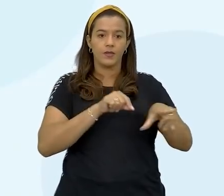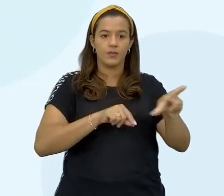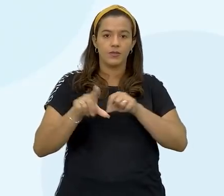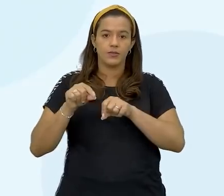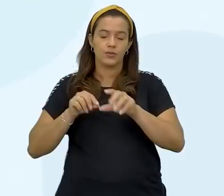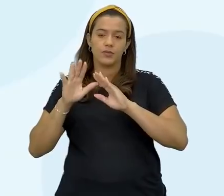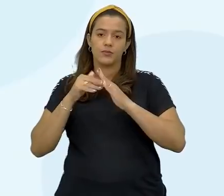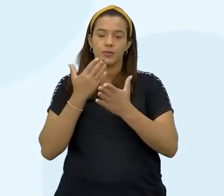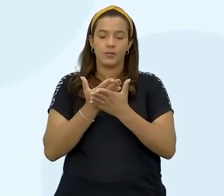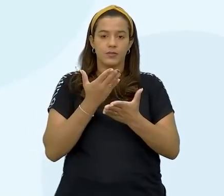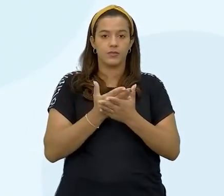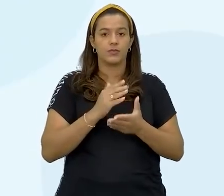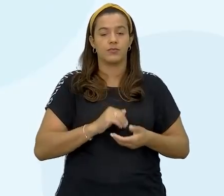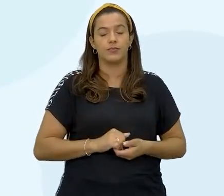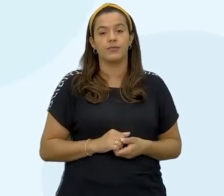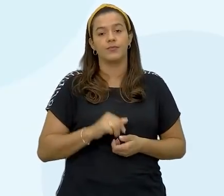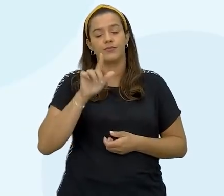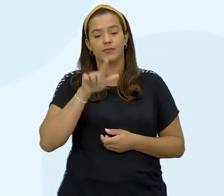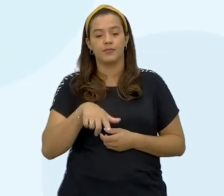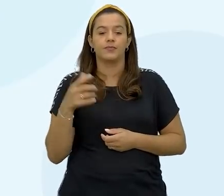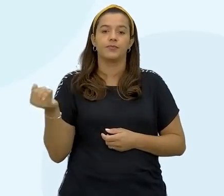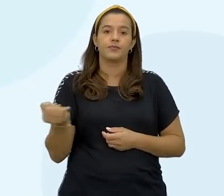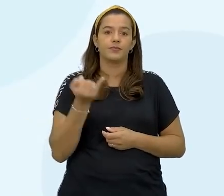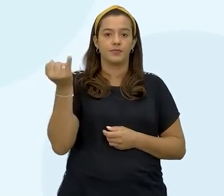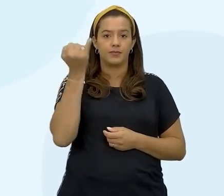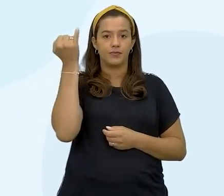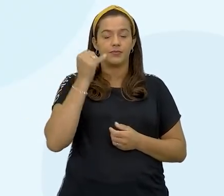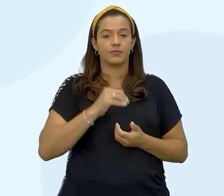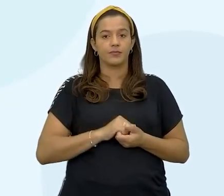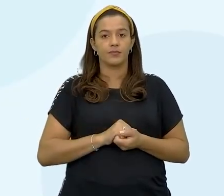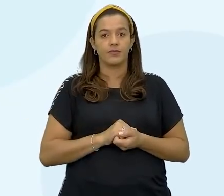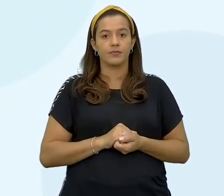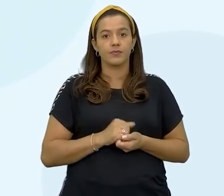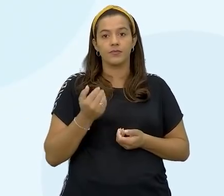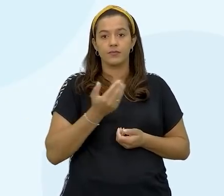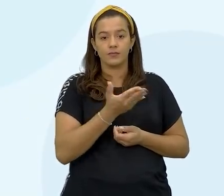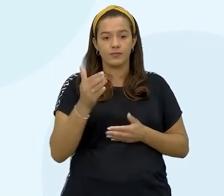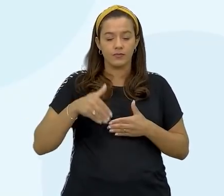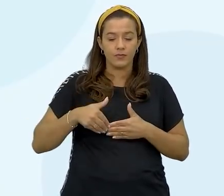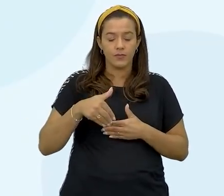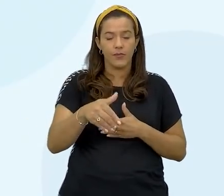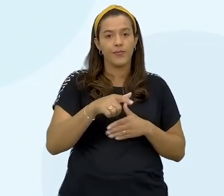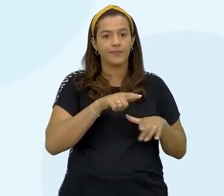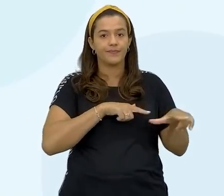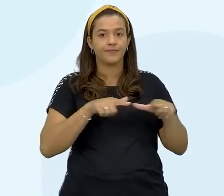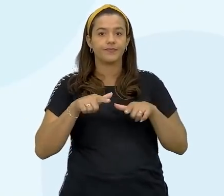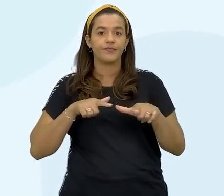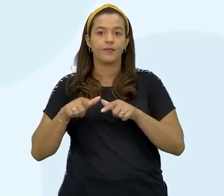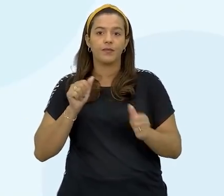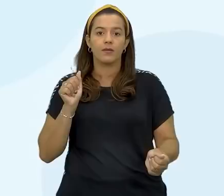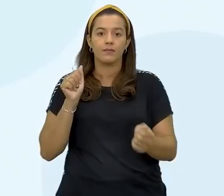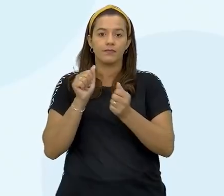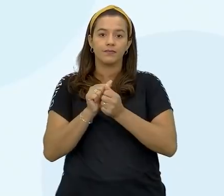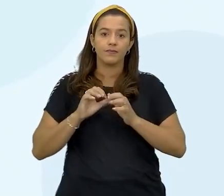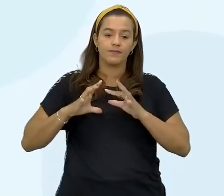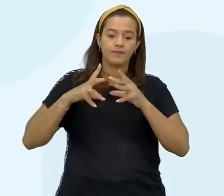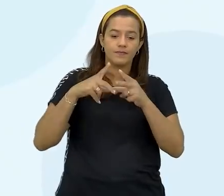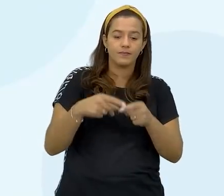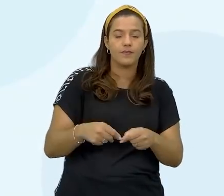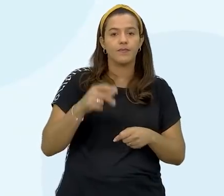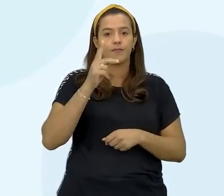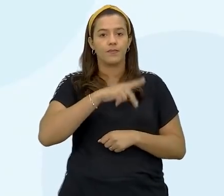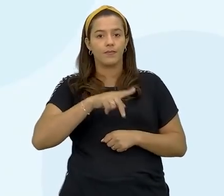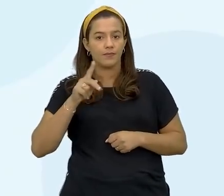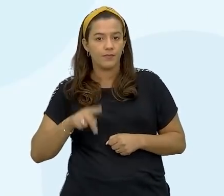pela escola, tá? Isso é importantíssimo. Se vocês vão trabalhar junto com todos os